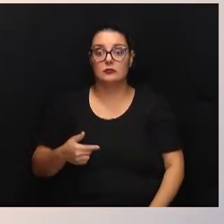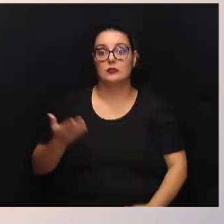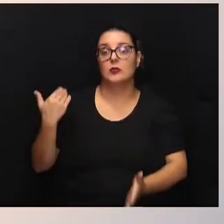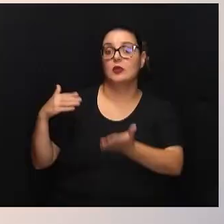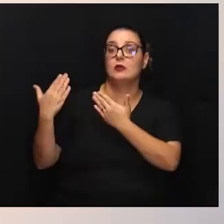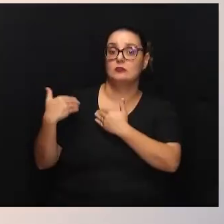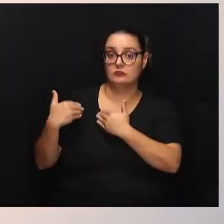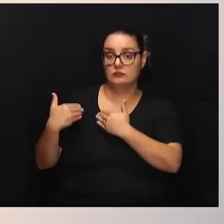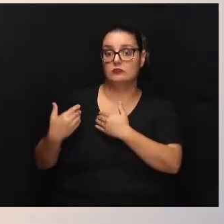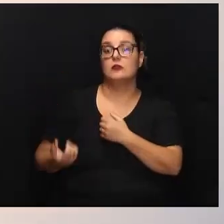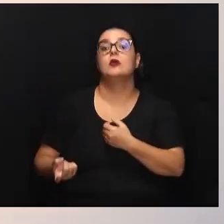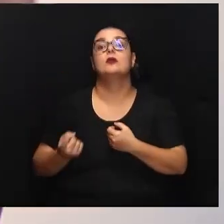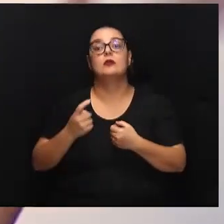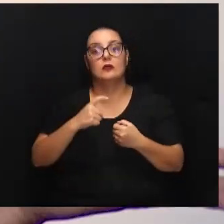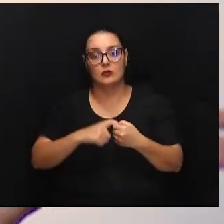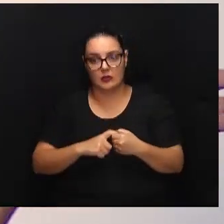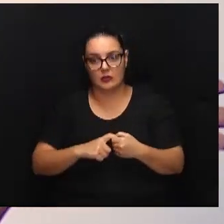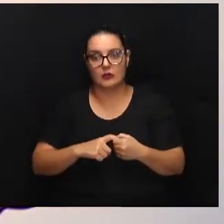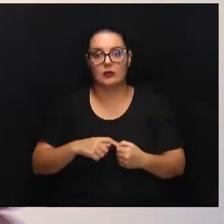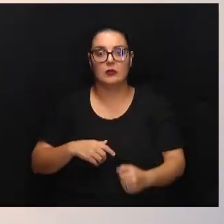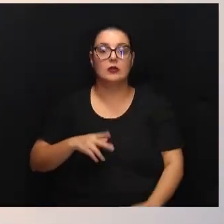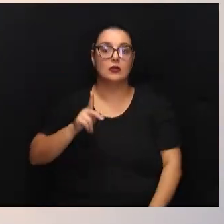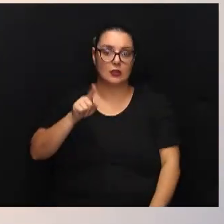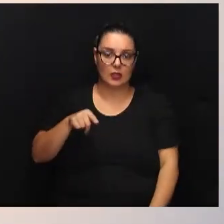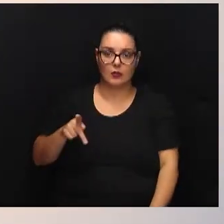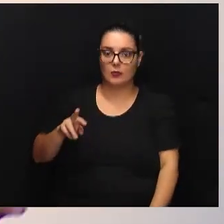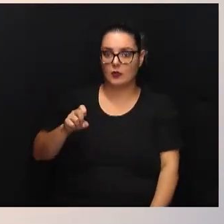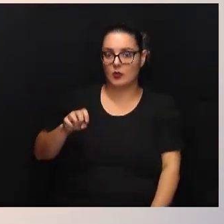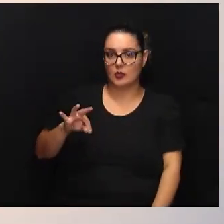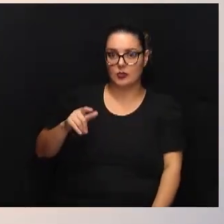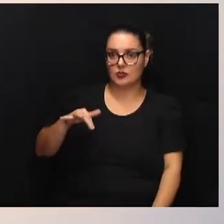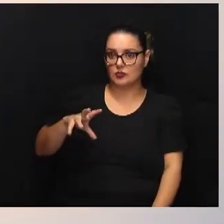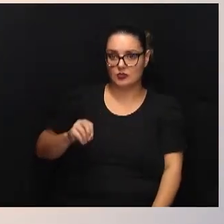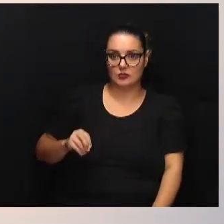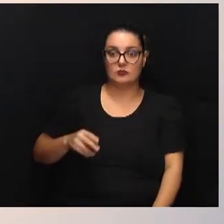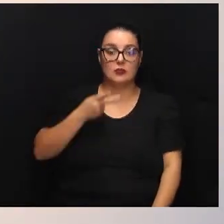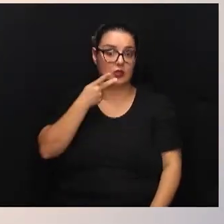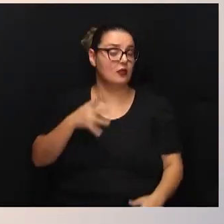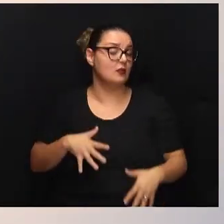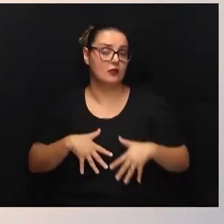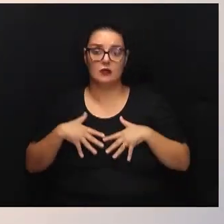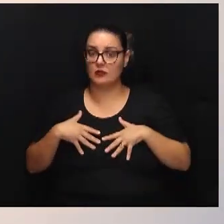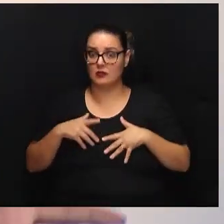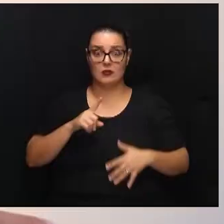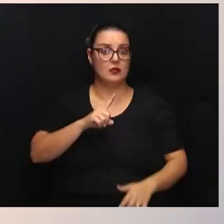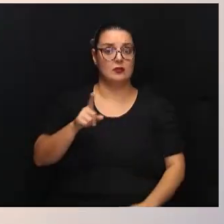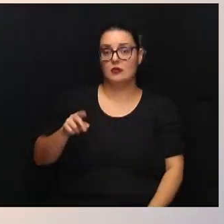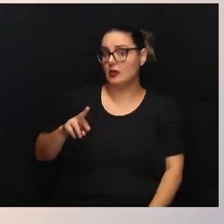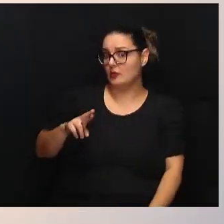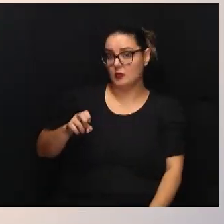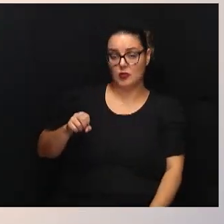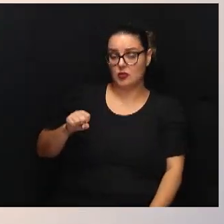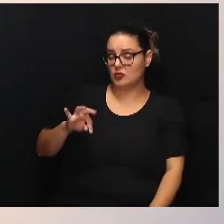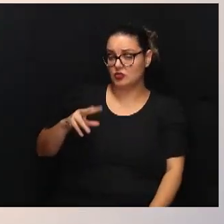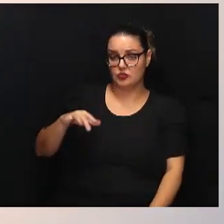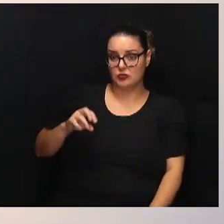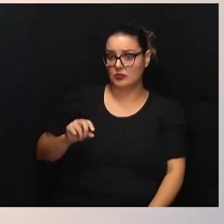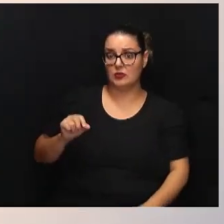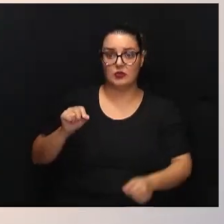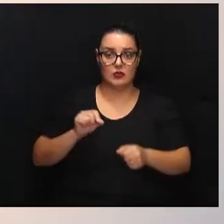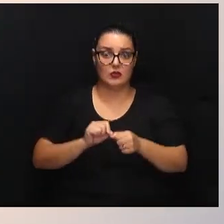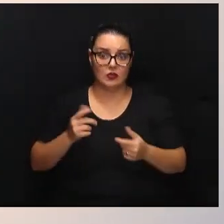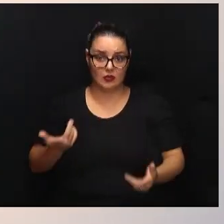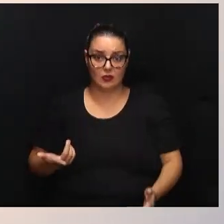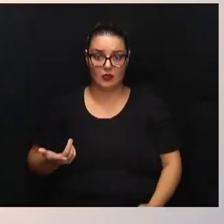prostituição. Mas eu falo isso com muito orgulho. Não é a prostituição que me faz ser uma pior pessoa. Tanto que, para mim, é